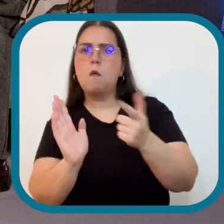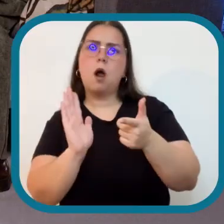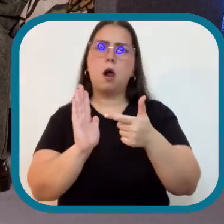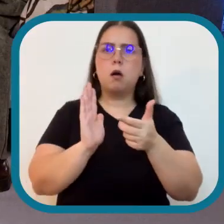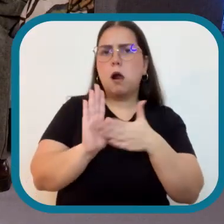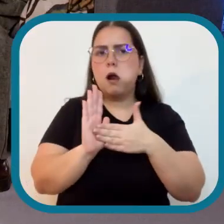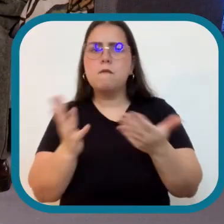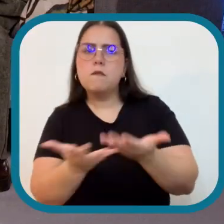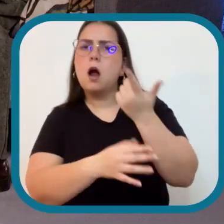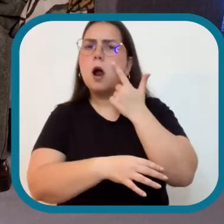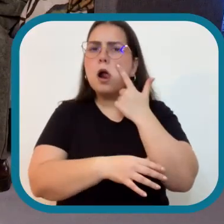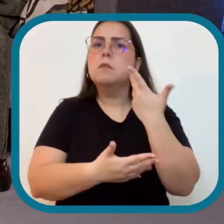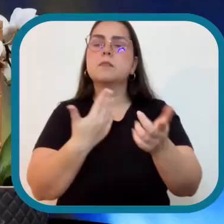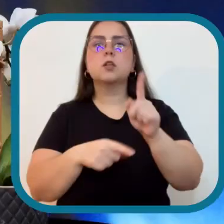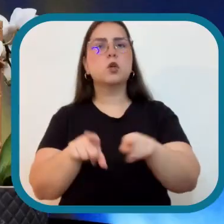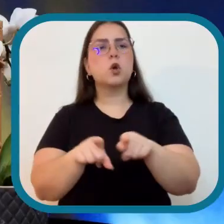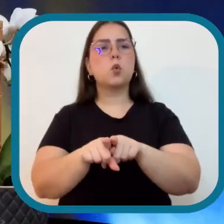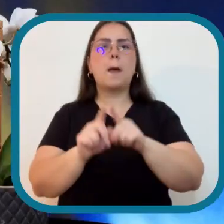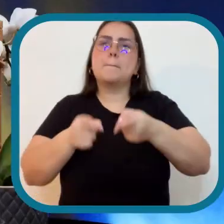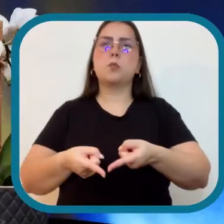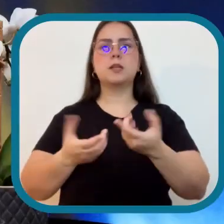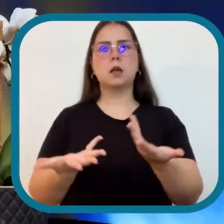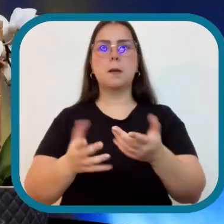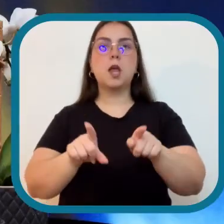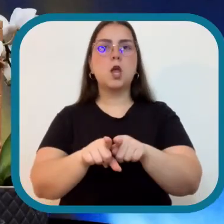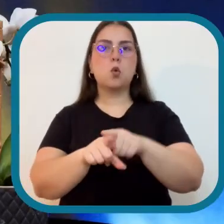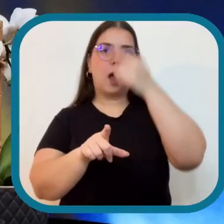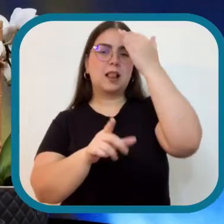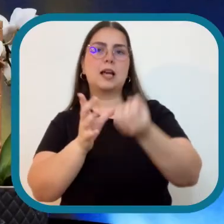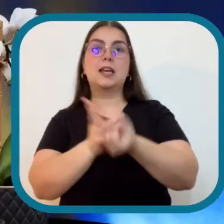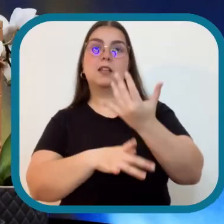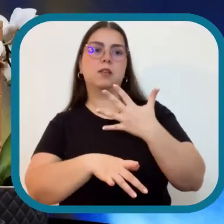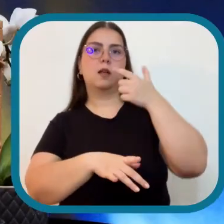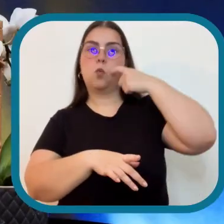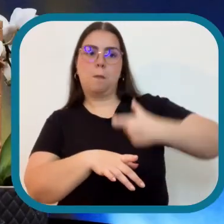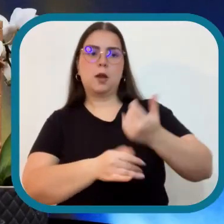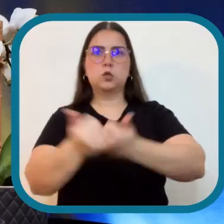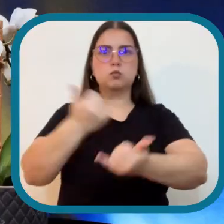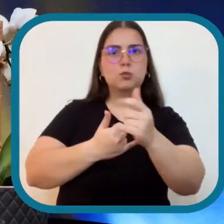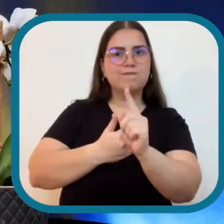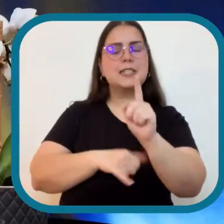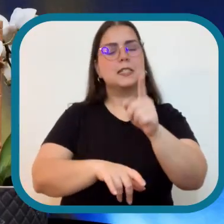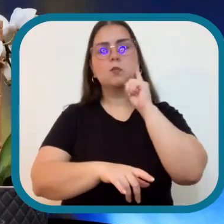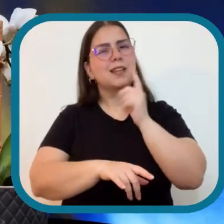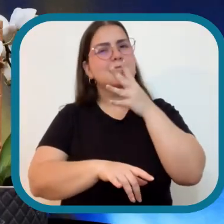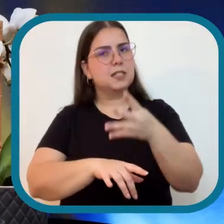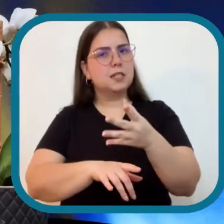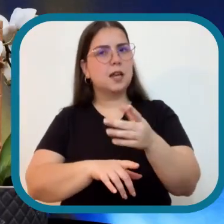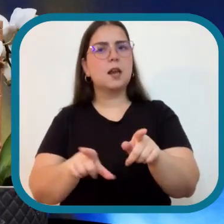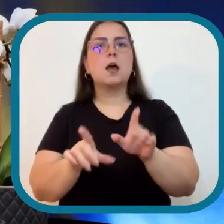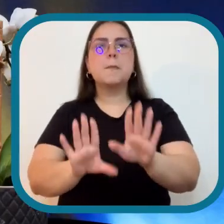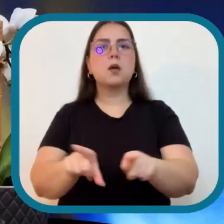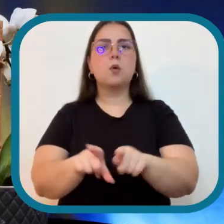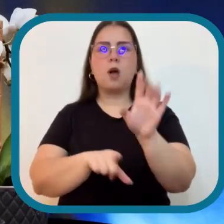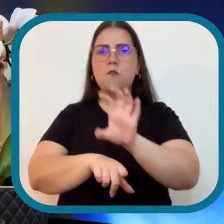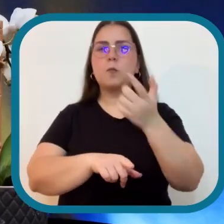podemos considerar aquilo como pontos de partida. Atenção que não é a substituição da criatividade humana, é muito importante sublinhar isto. É uma